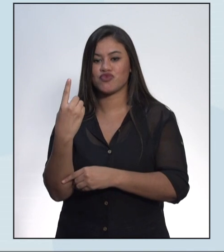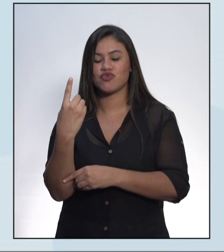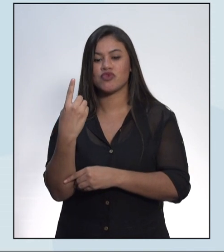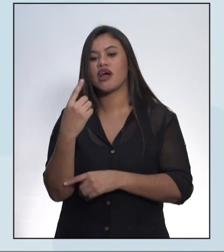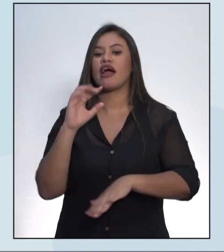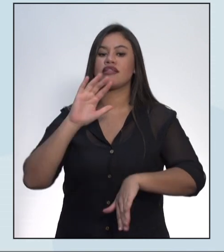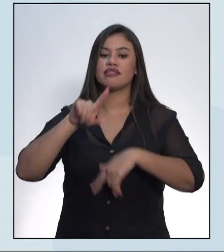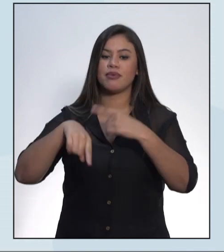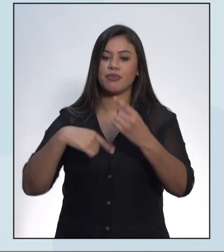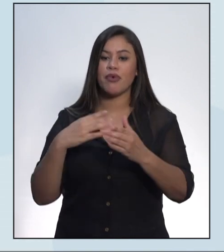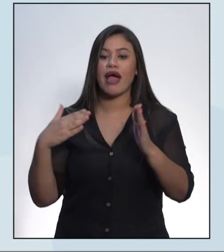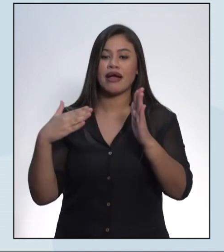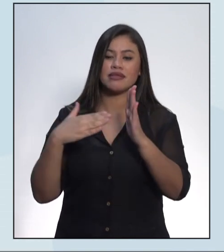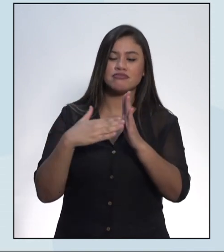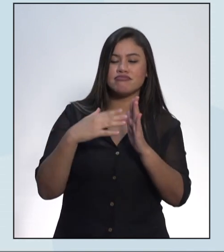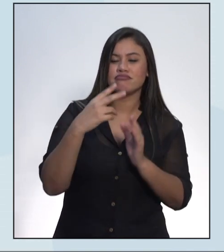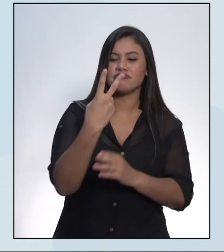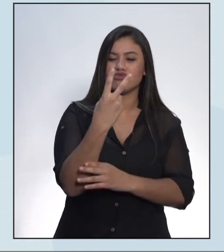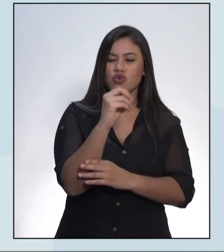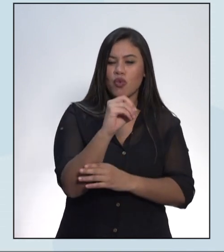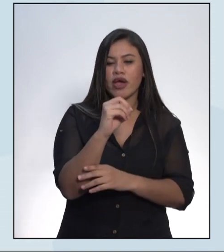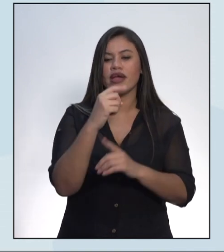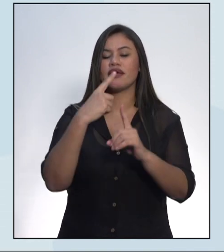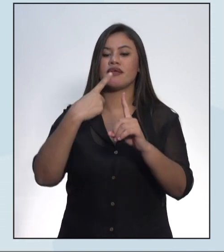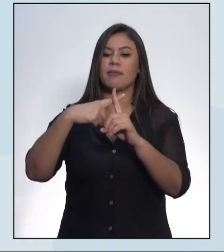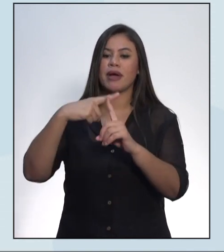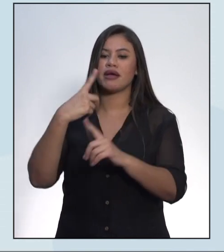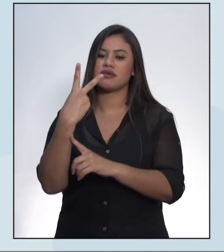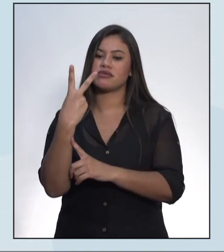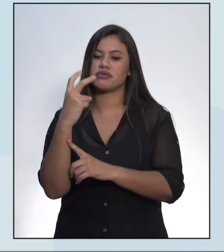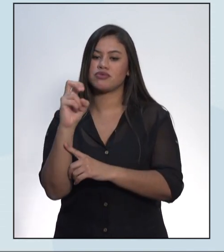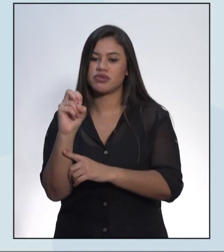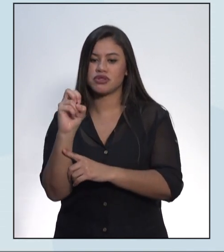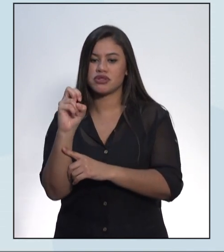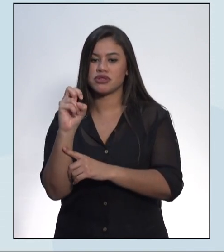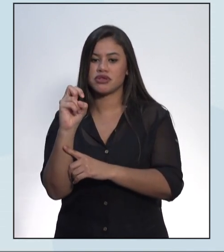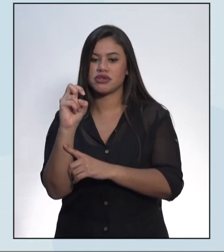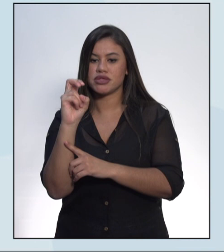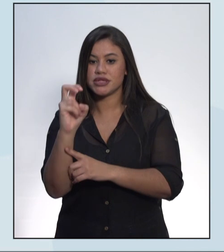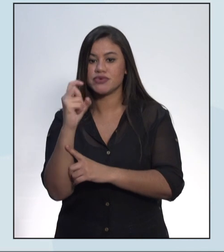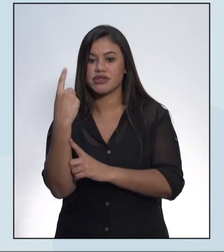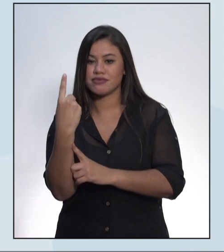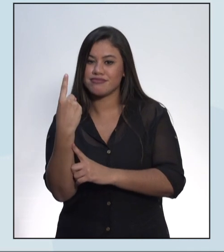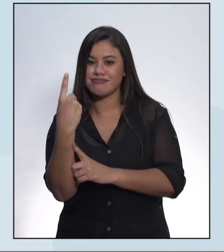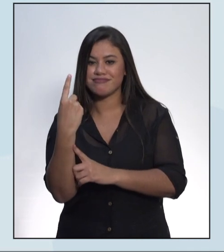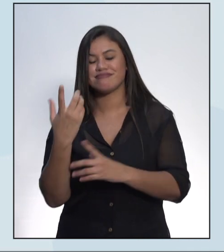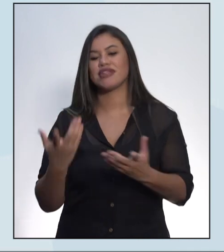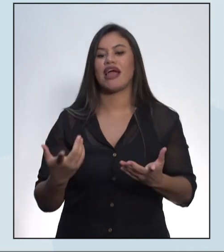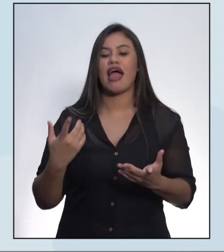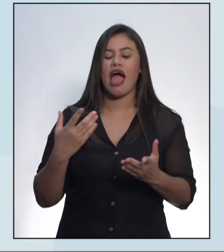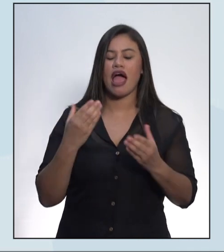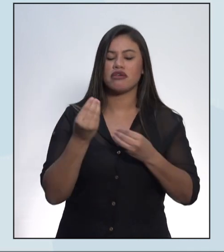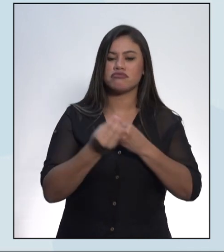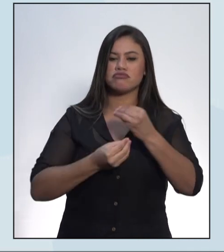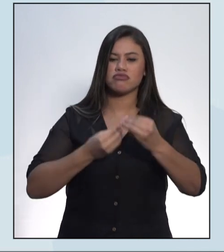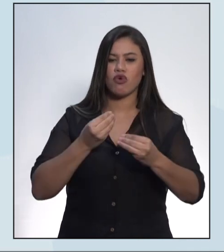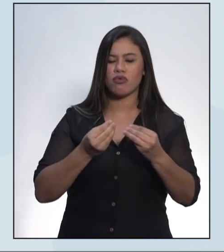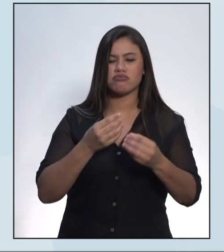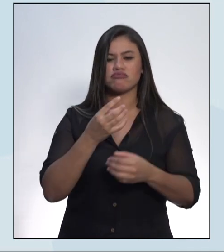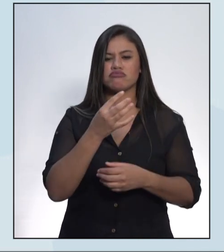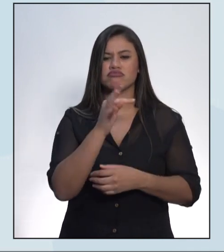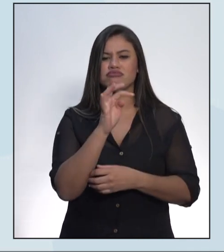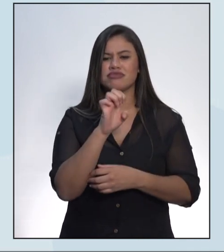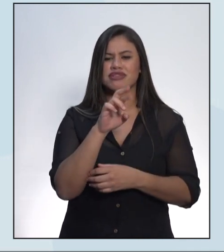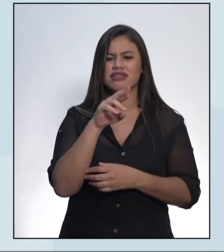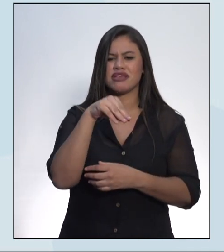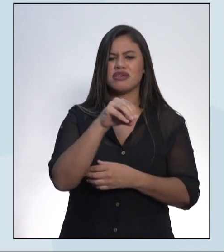deu certinho ele somando esse termo mais o último, esse termo mais o último, sempre nessa ideia. Só que quantos termos eu